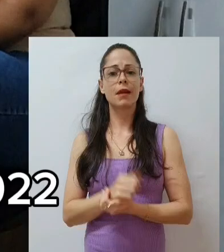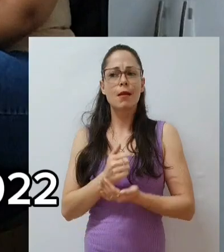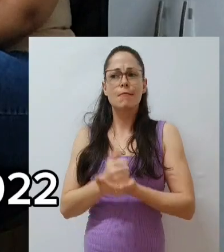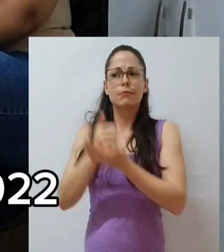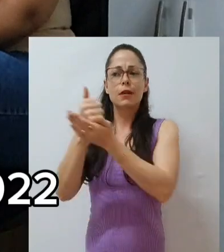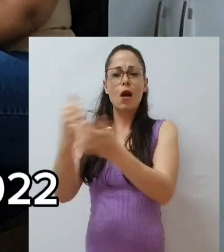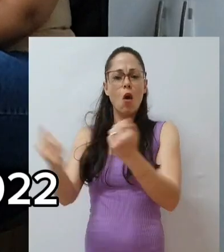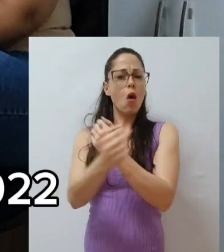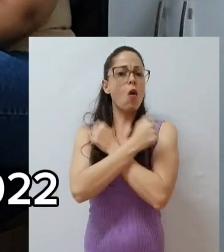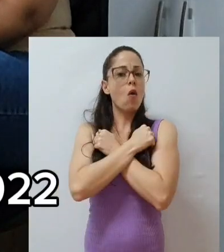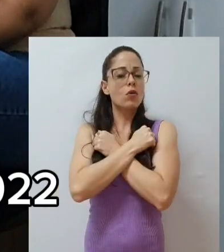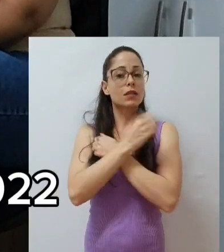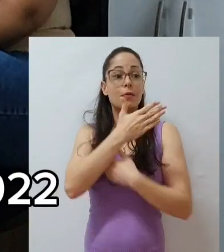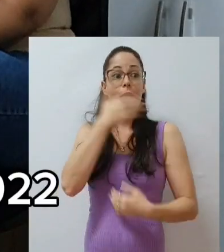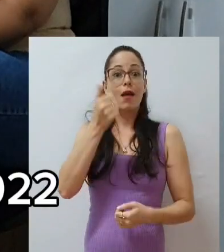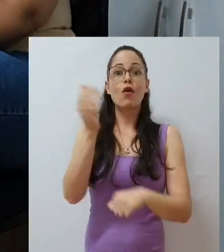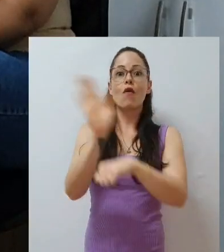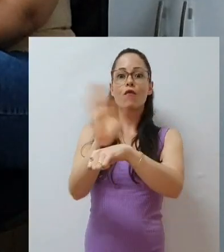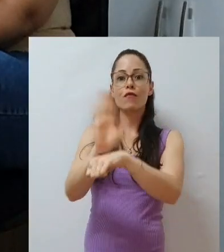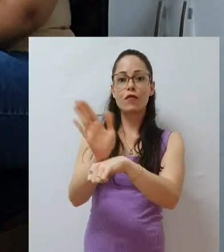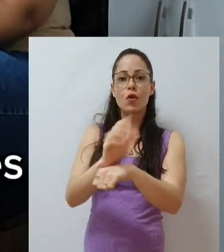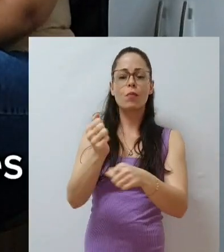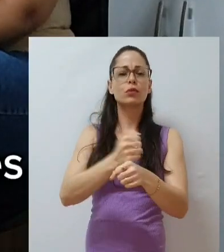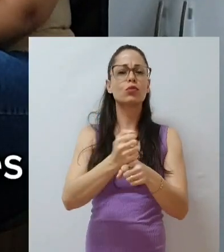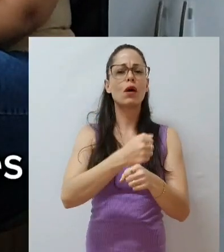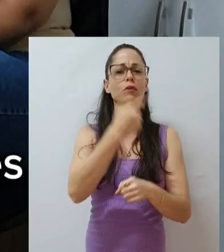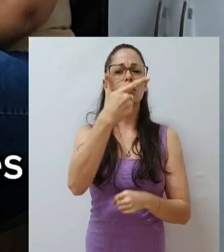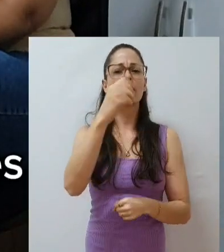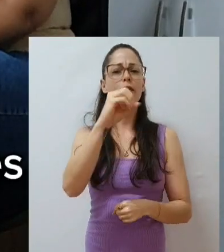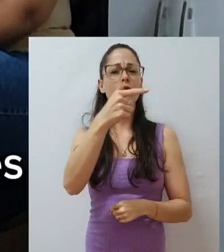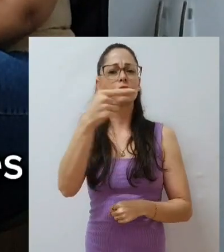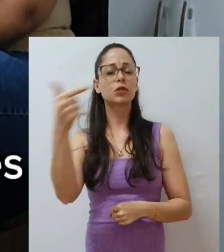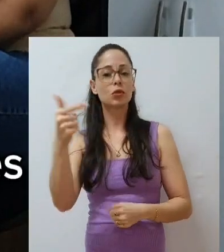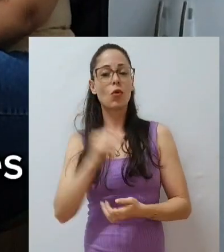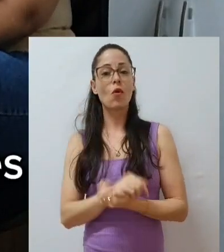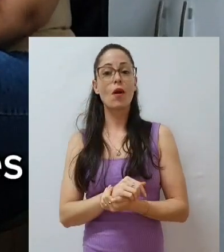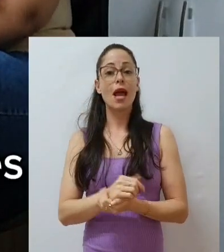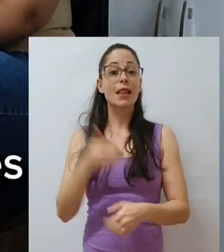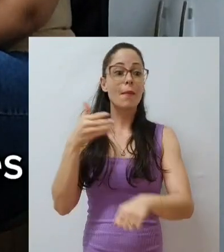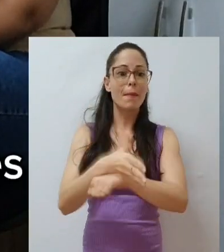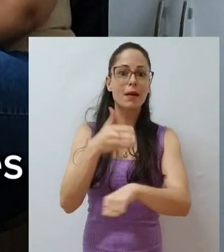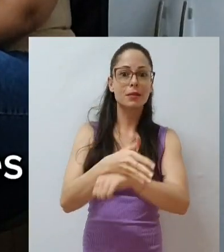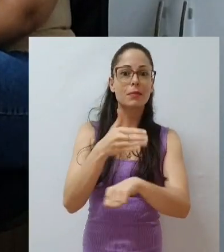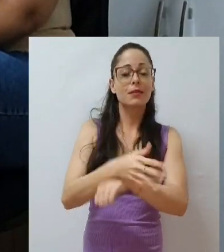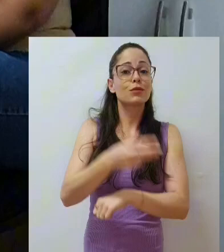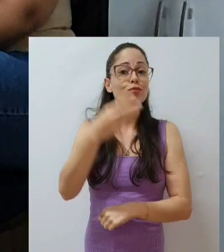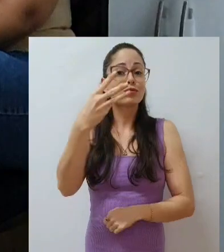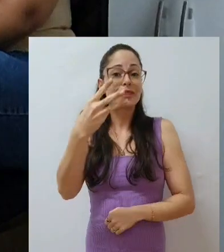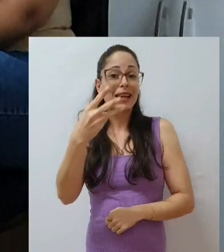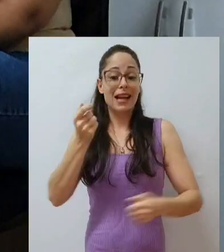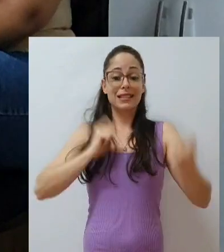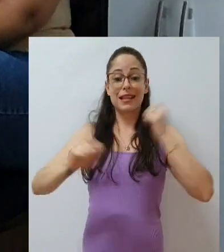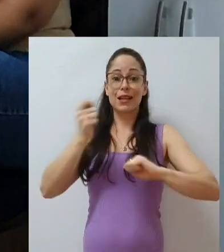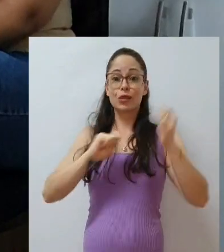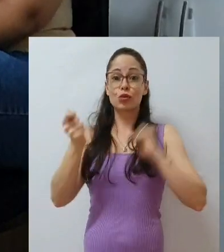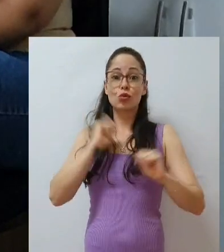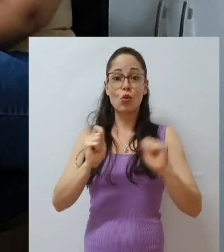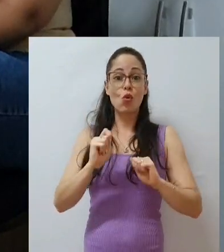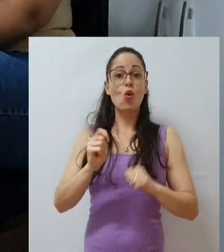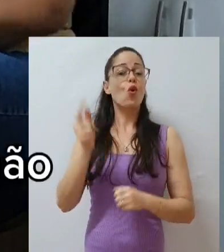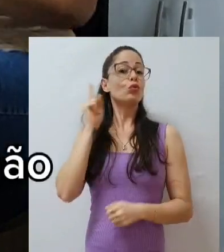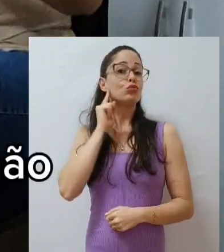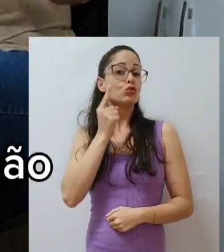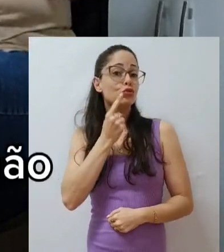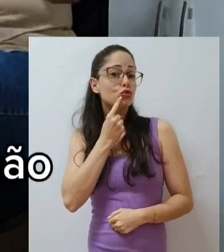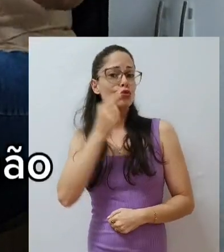melhor filme em 2022 e teve a participação de 3 atores surdos em papéis principais do